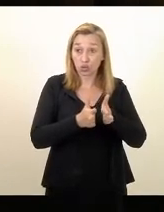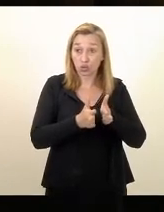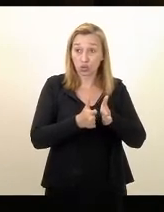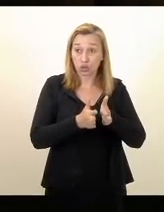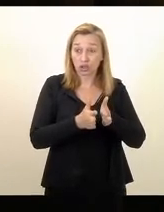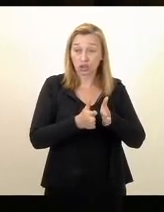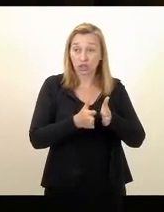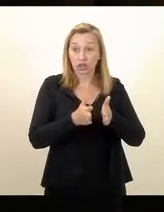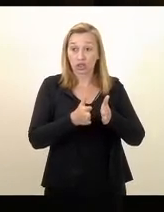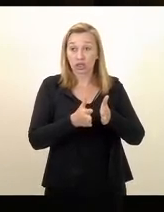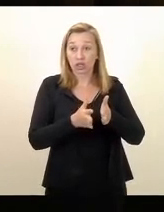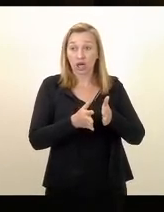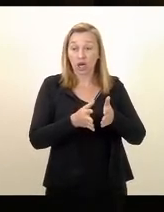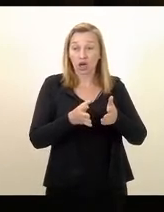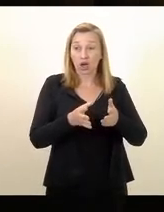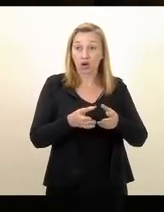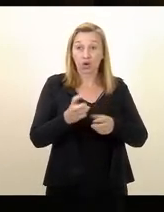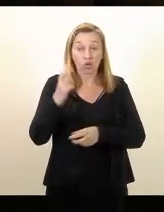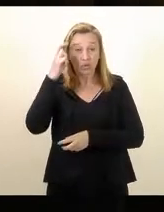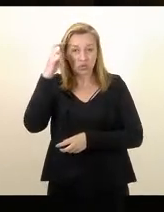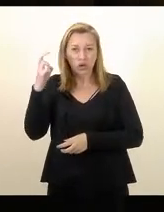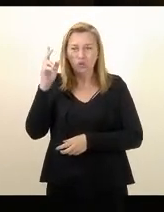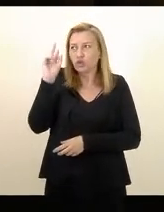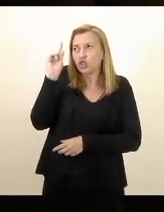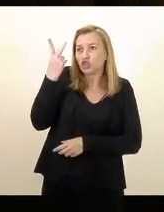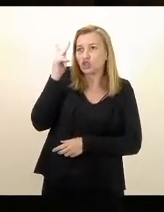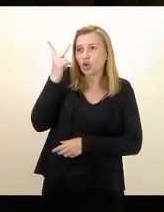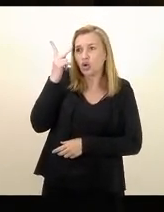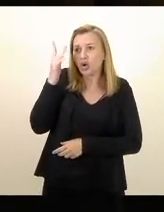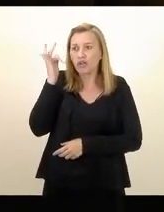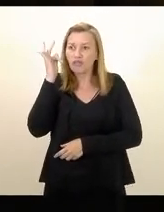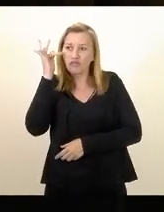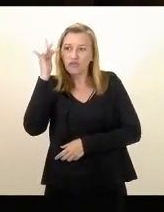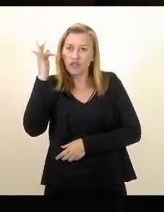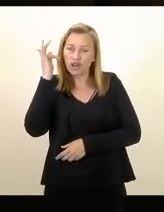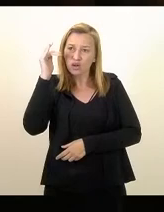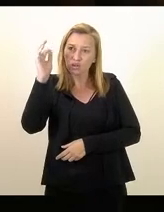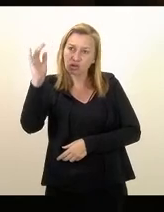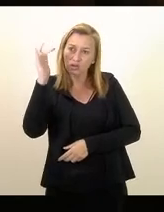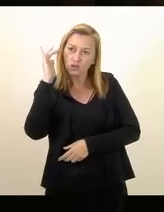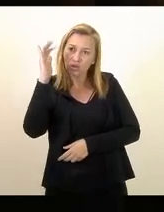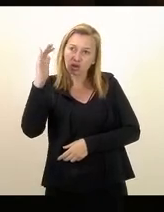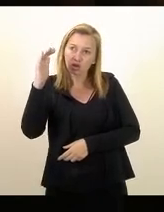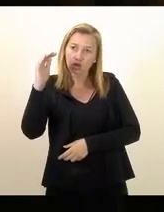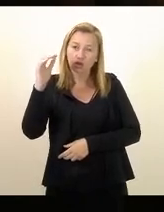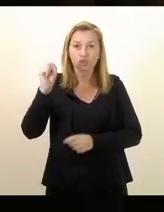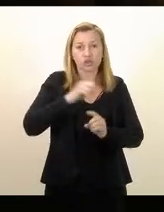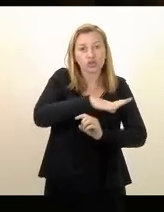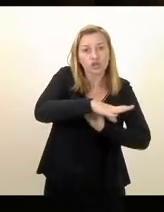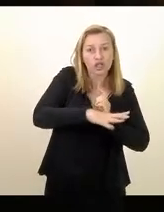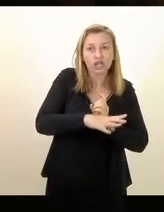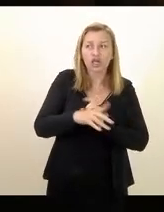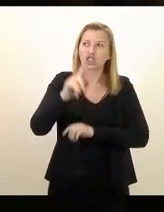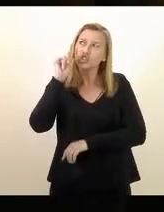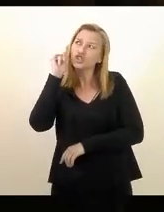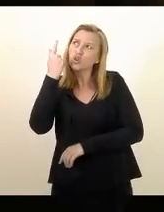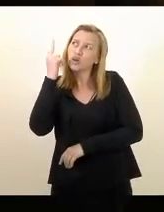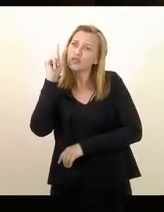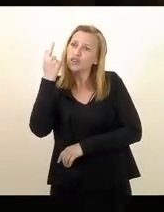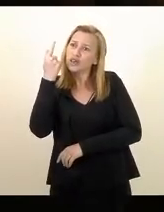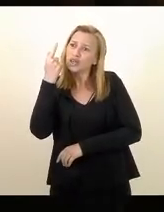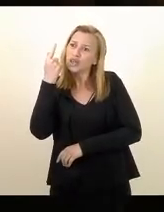bens culturais do campo da história da filosofia da sociologia da geografia